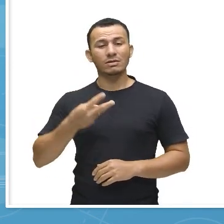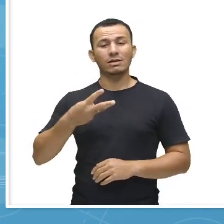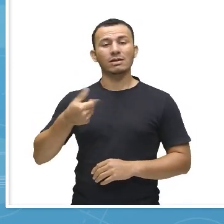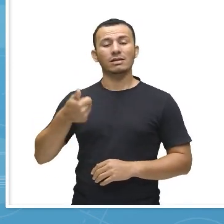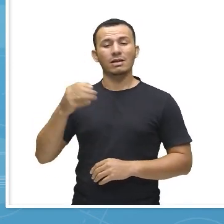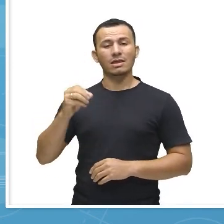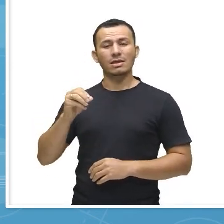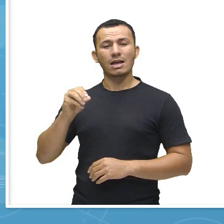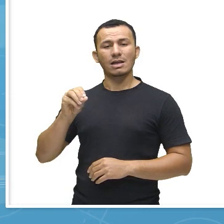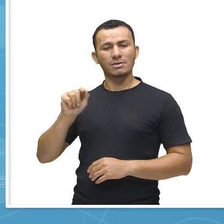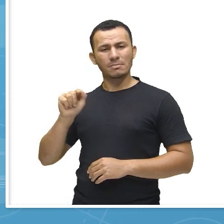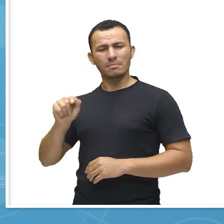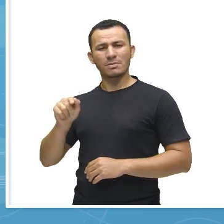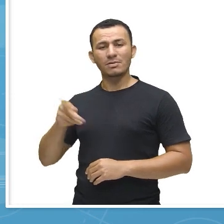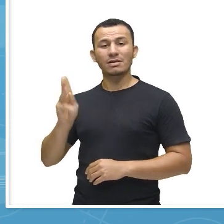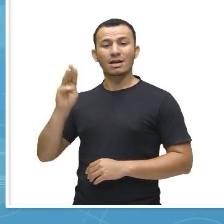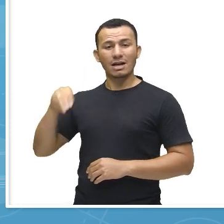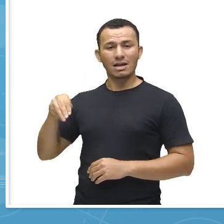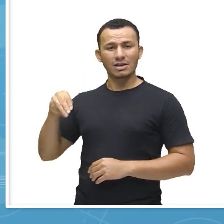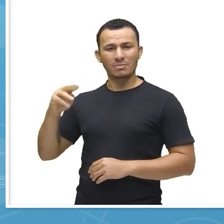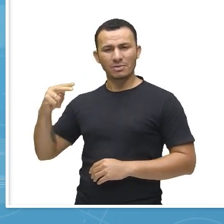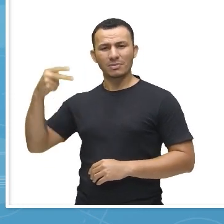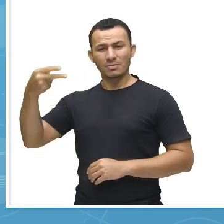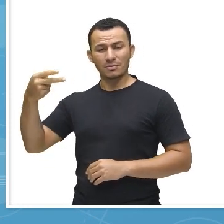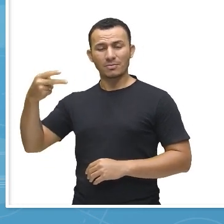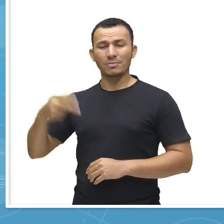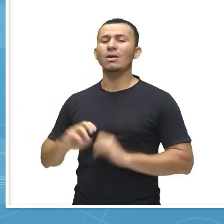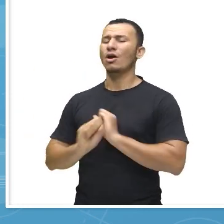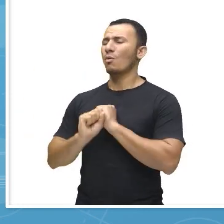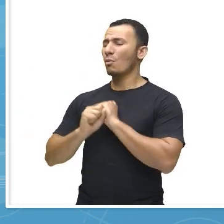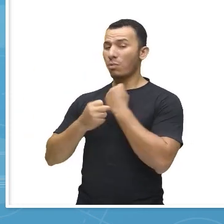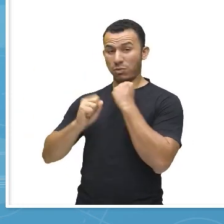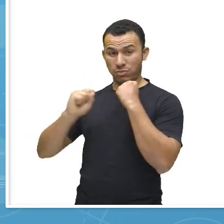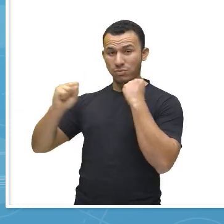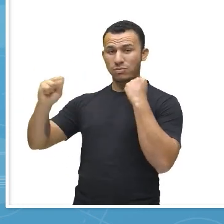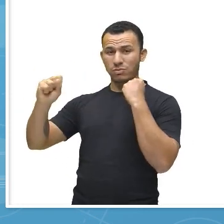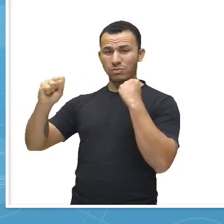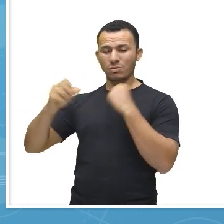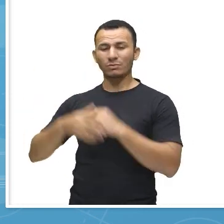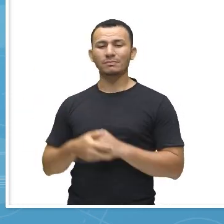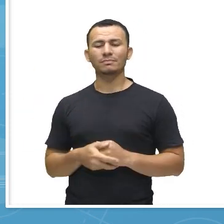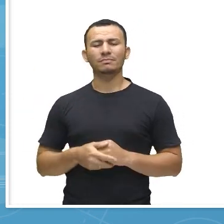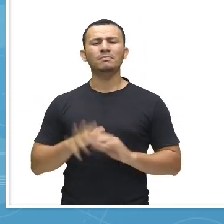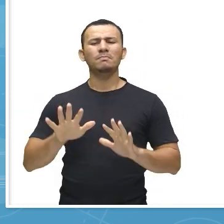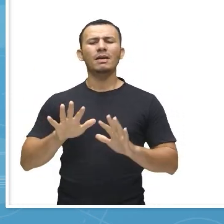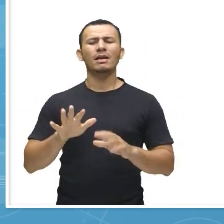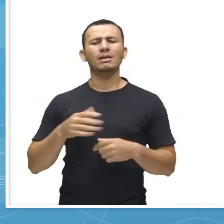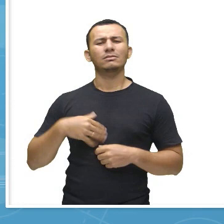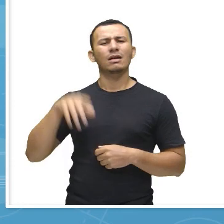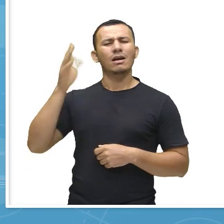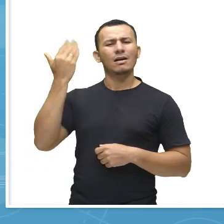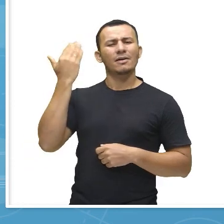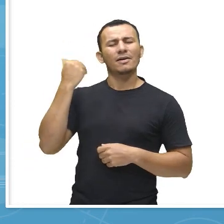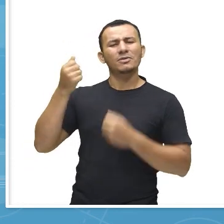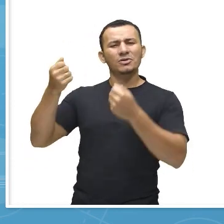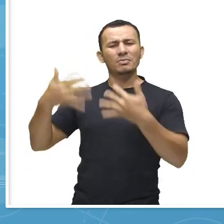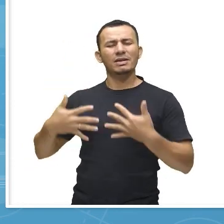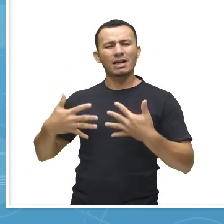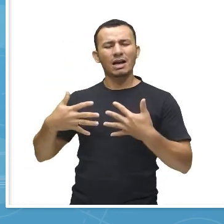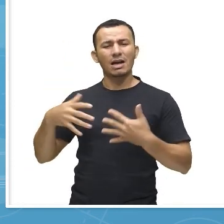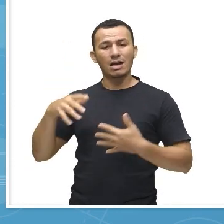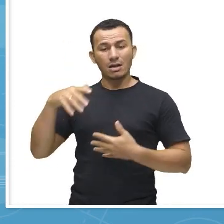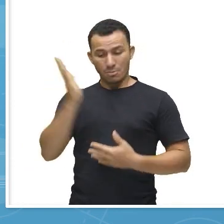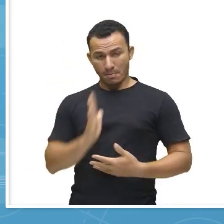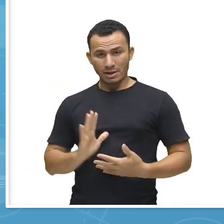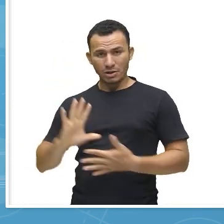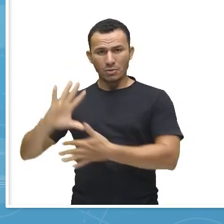42.310.000 quilômetros quadrados. Professora, mas eu ouvi falar que o Brasil está na América do Sul, então